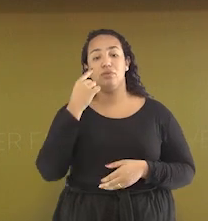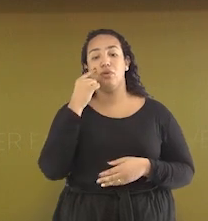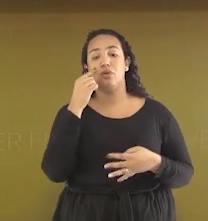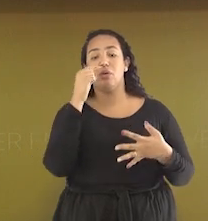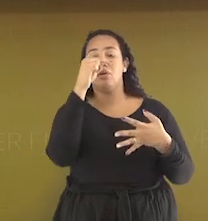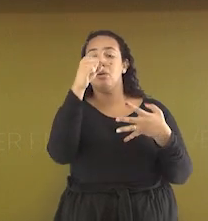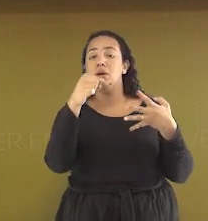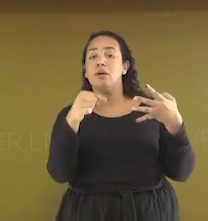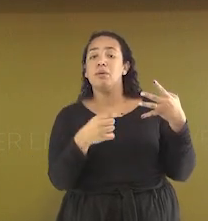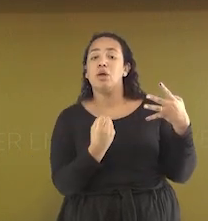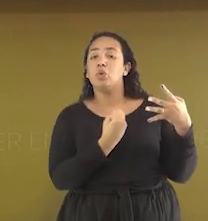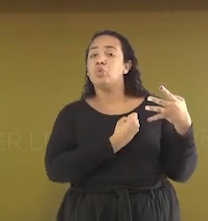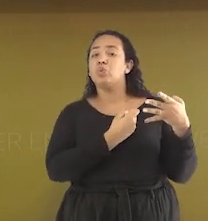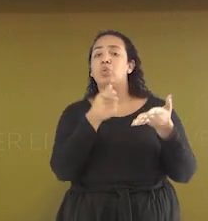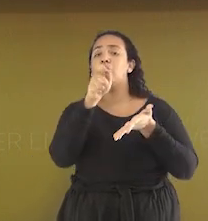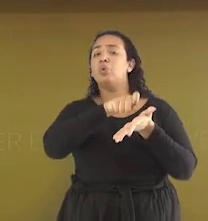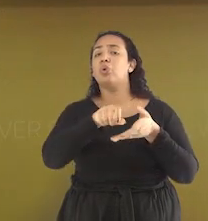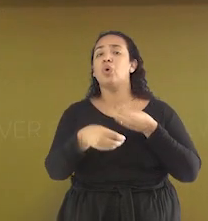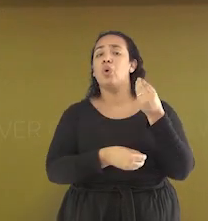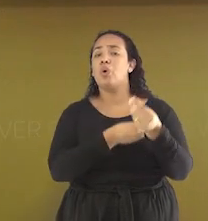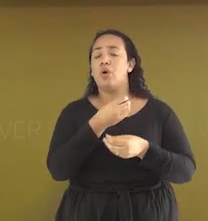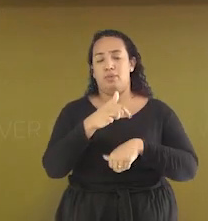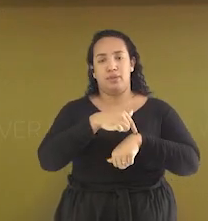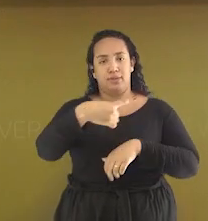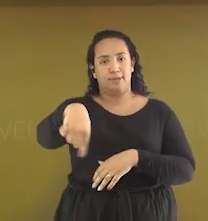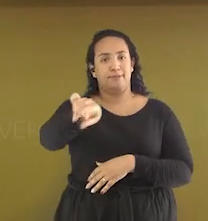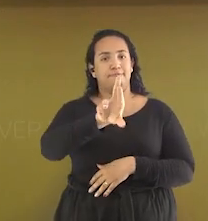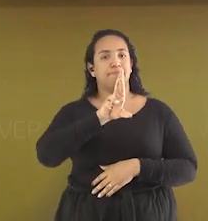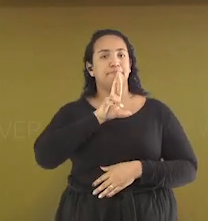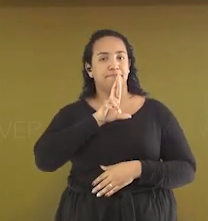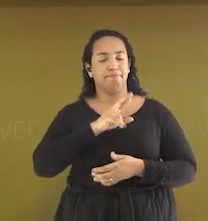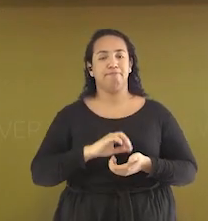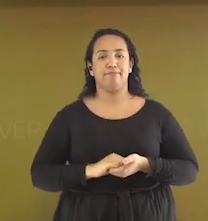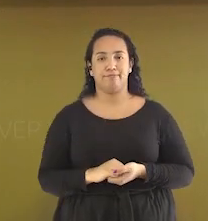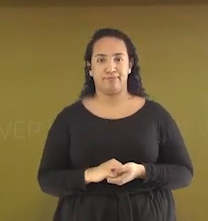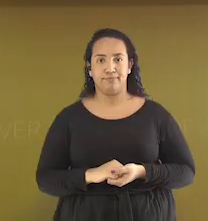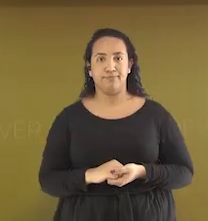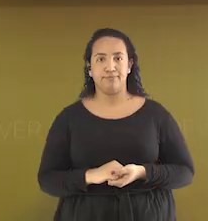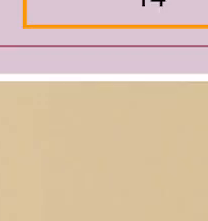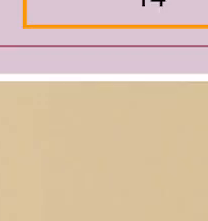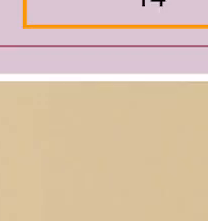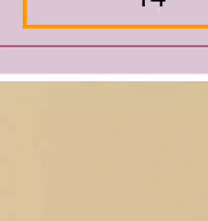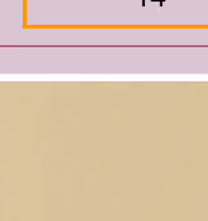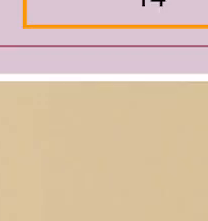leitura desses números aqui? Vou te dar um tempinho para responder.